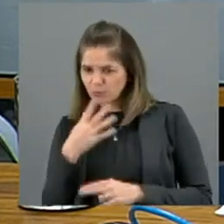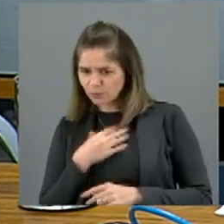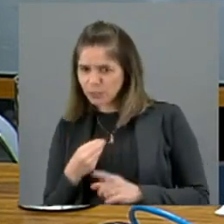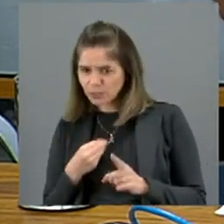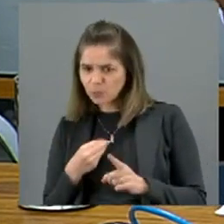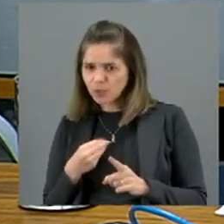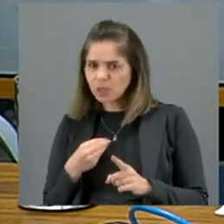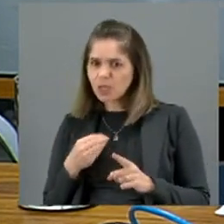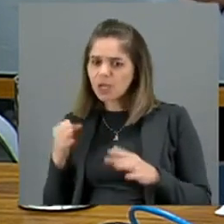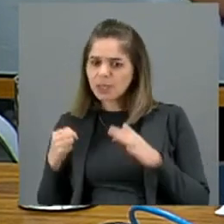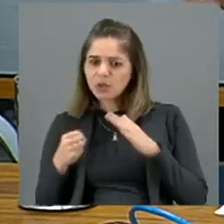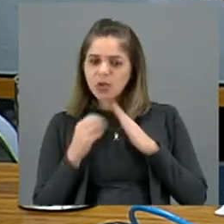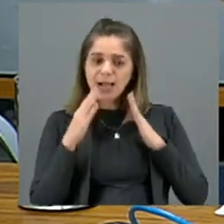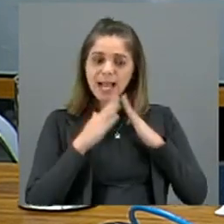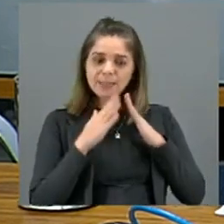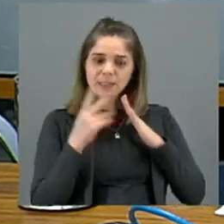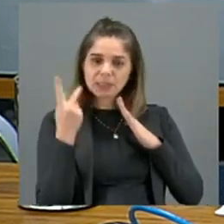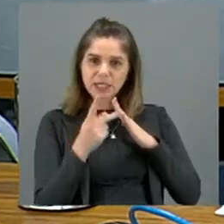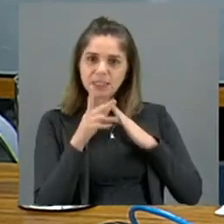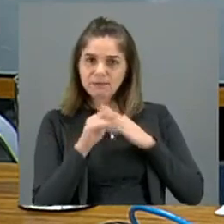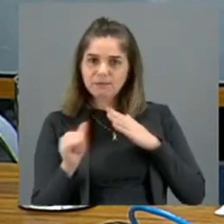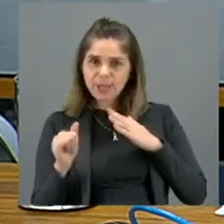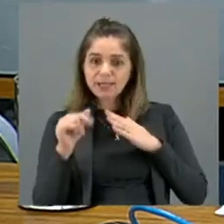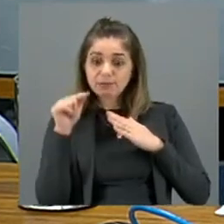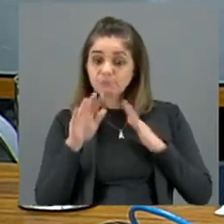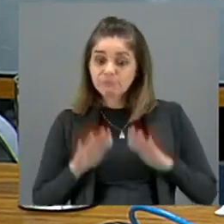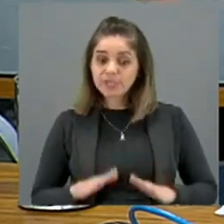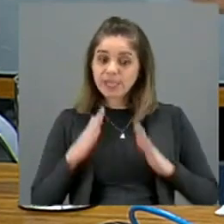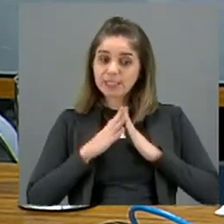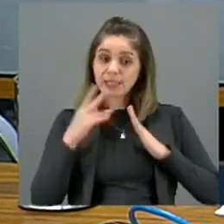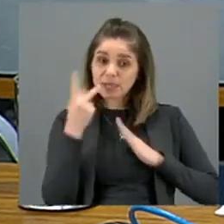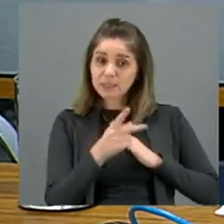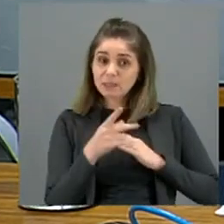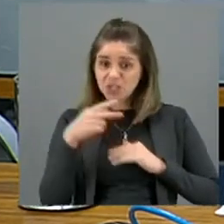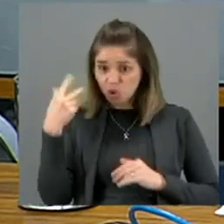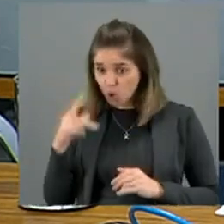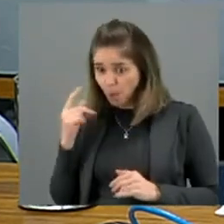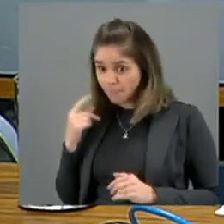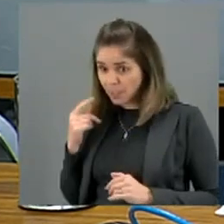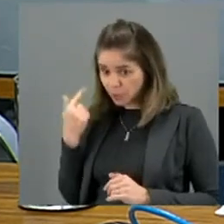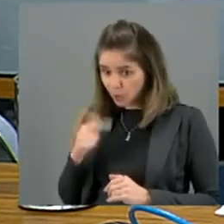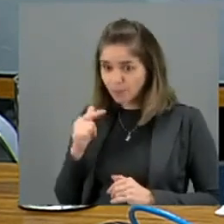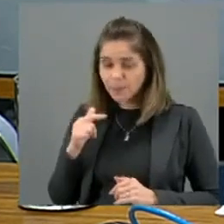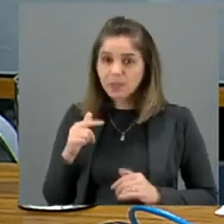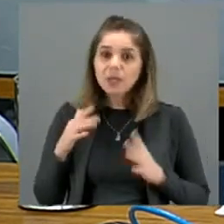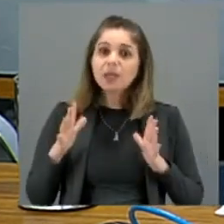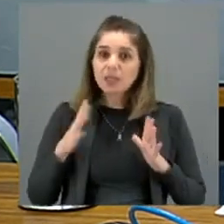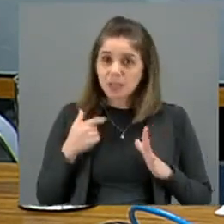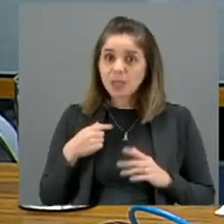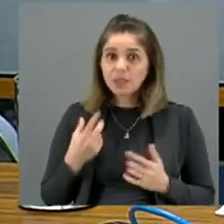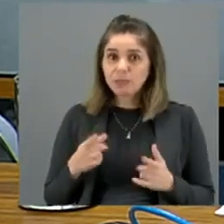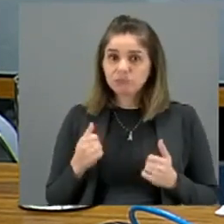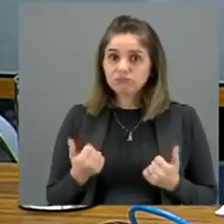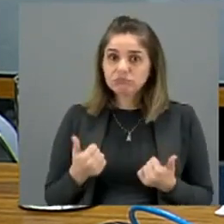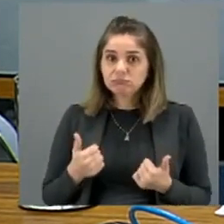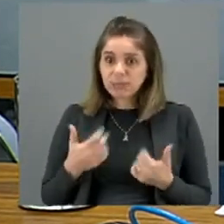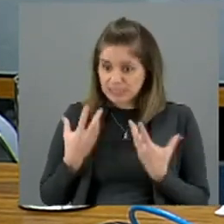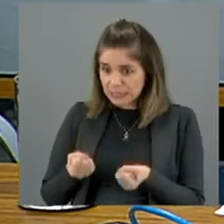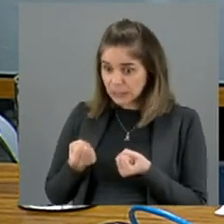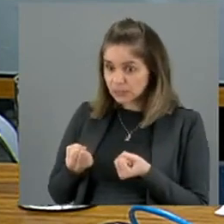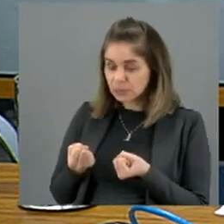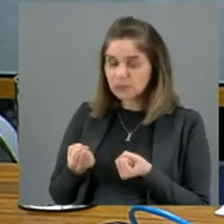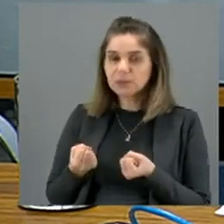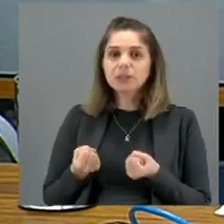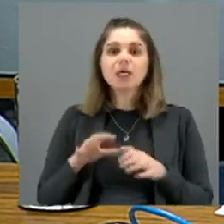Ele vai cumprir a pena na casa desse cara, se ele topar. Eu deixo seu filho para a casa dele cumprir pena. Ela chegou no meu portão.